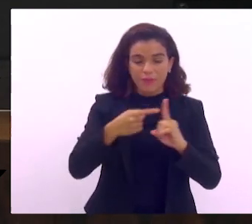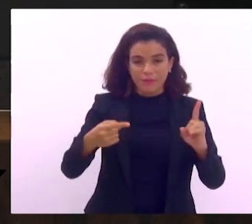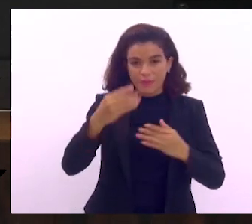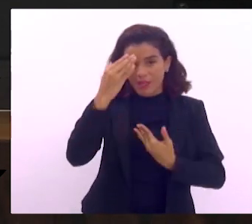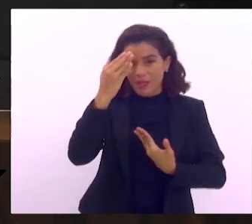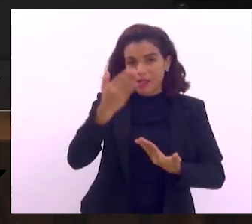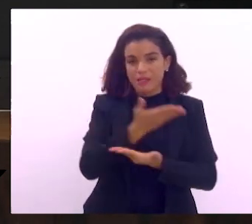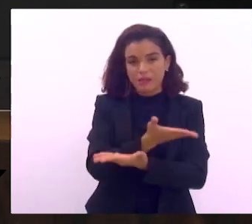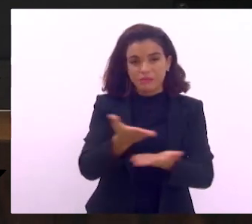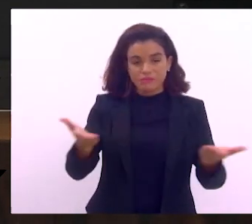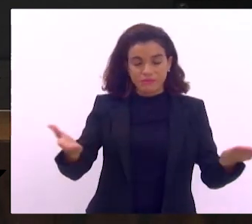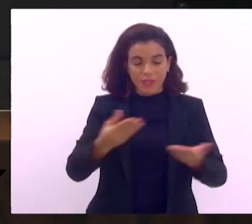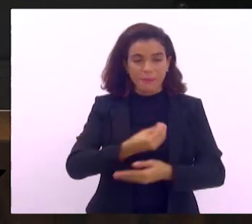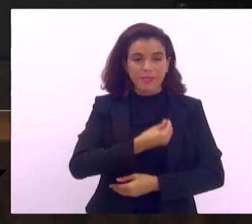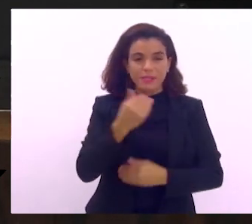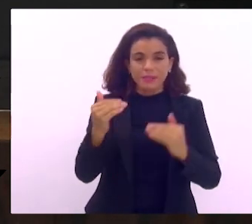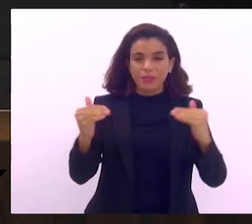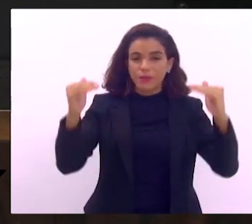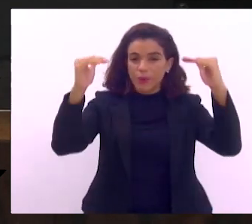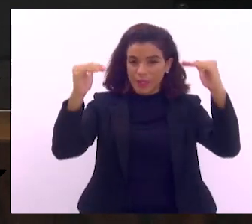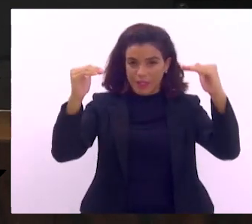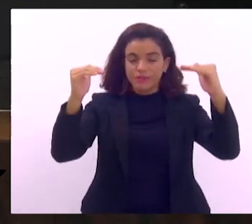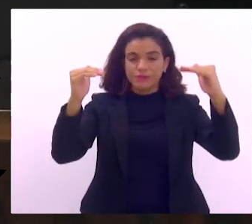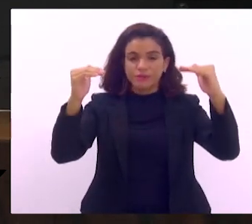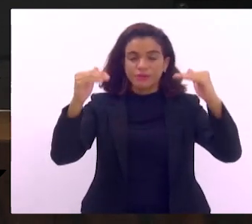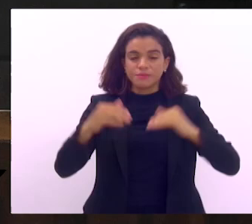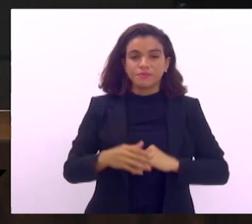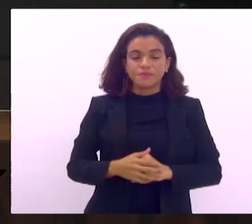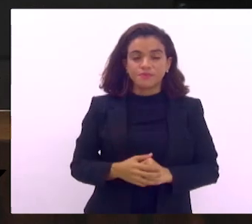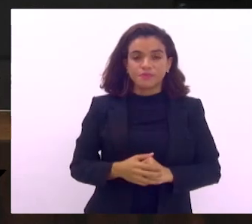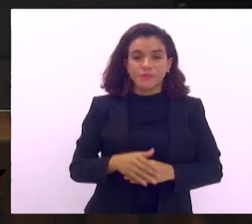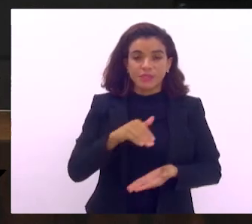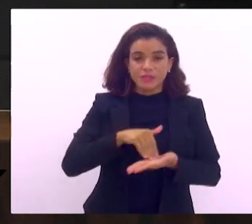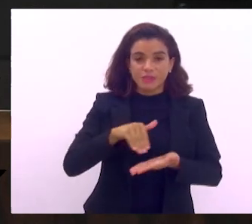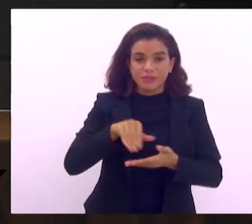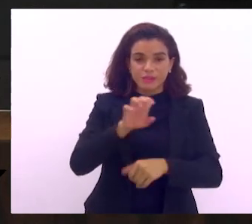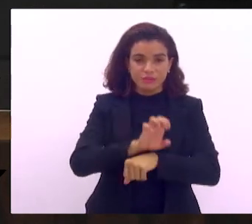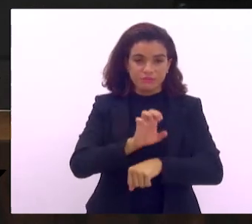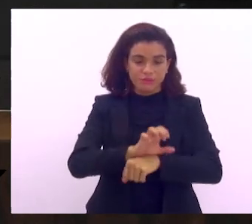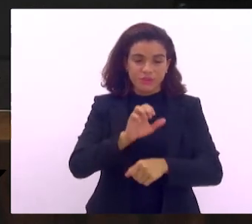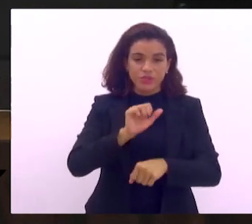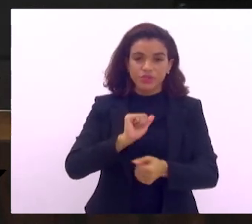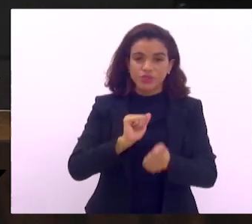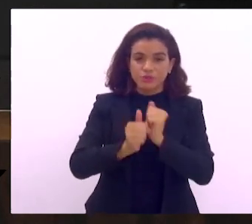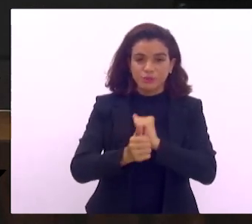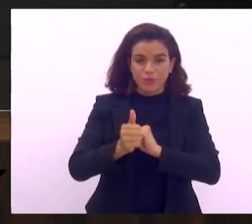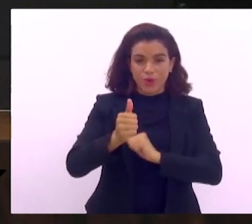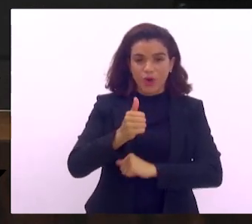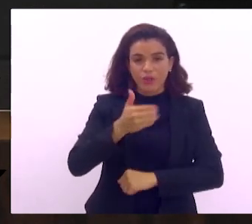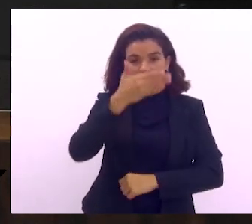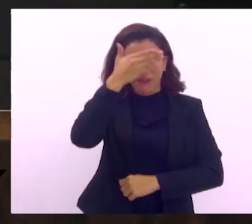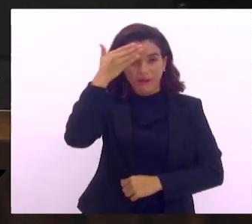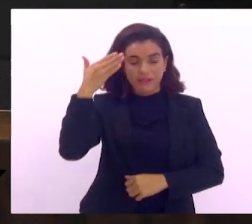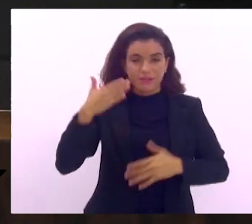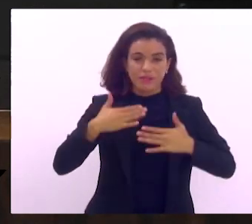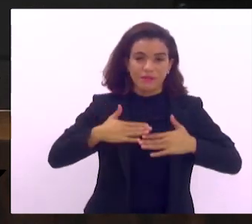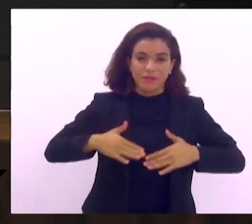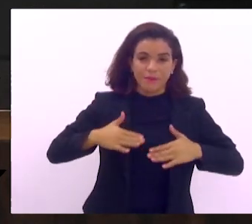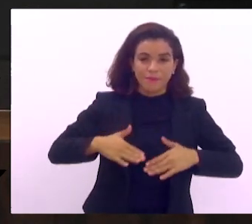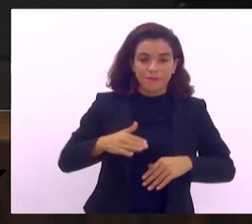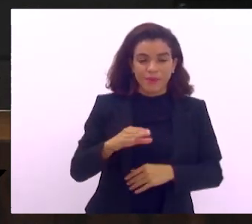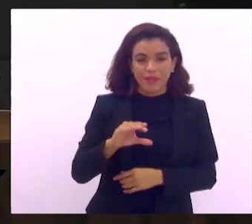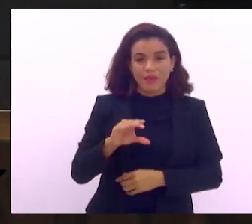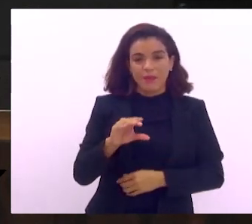Agradeço a presença das seguintes autoridades: secretário estadual de Esporte e Lazer, senhor Rafael